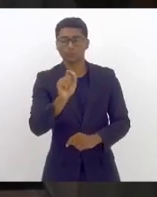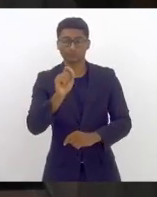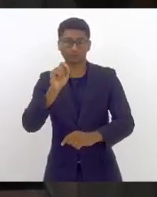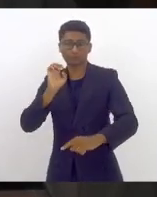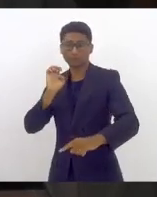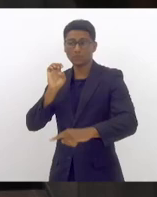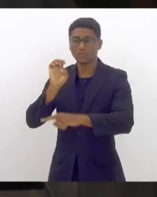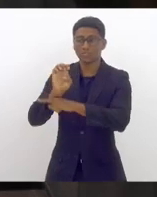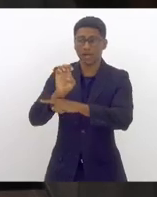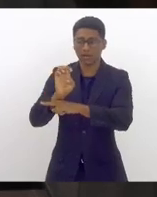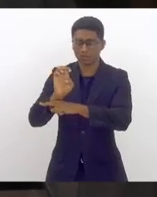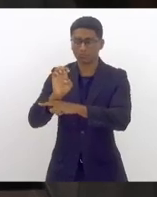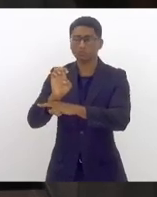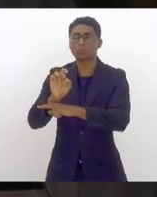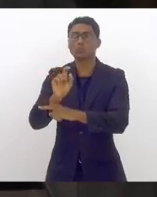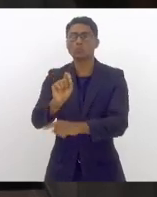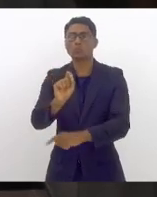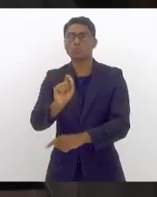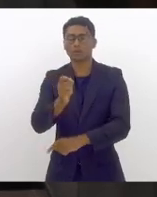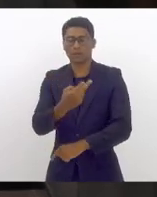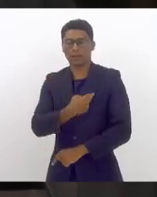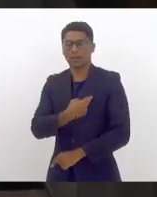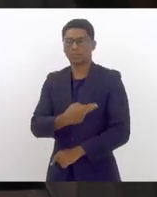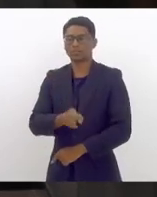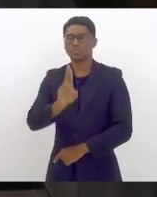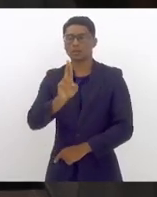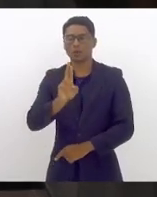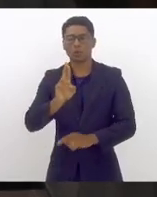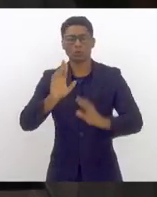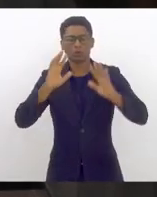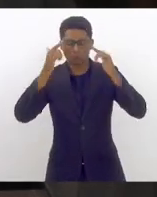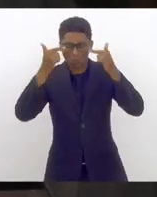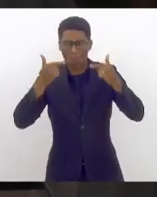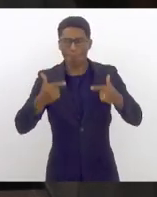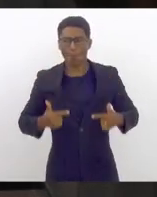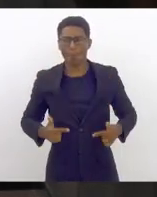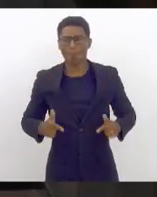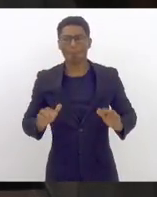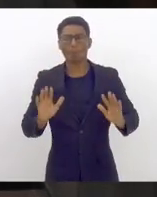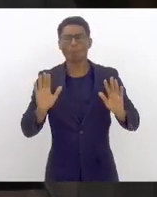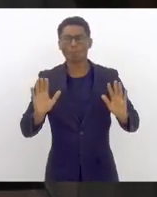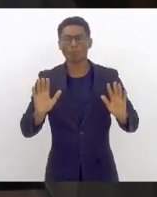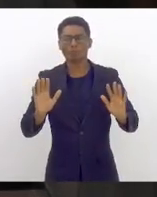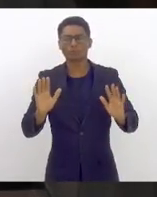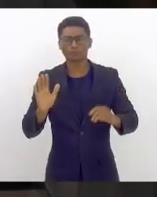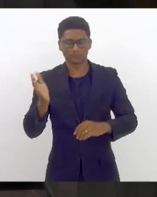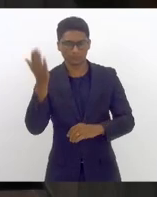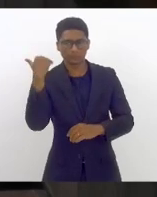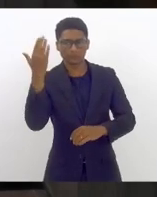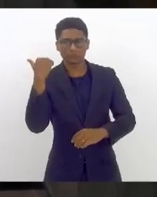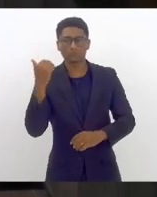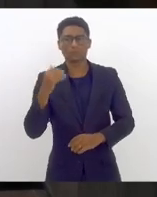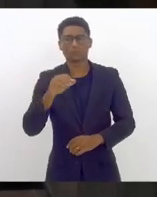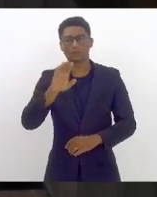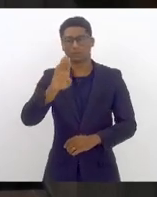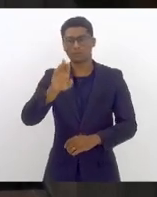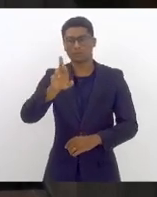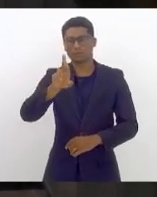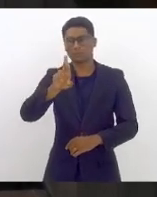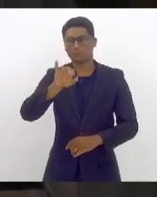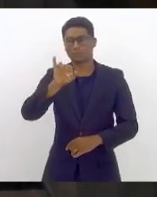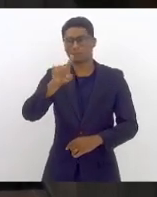democracia, que era defendido fortemente em discursos pelo saudoso Leonel